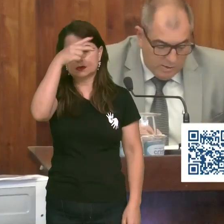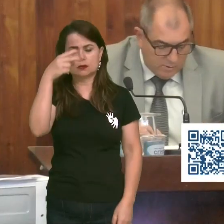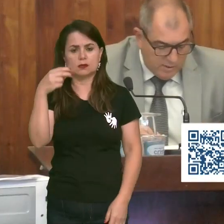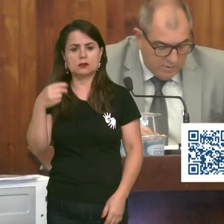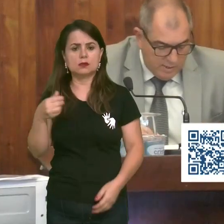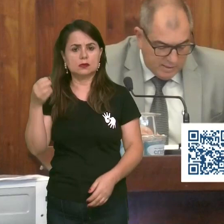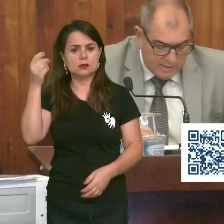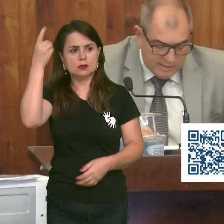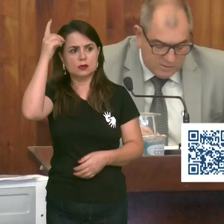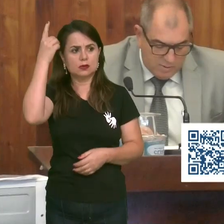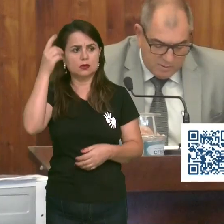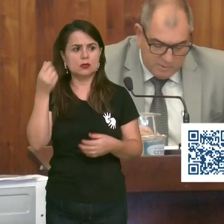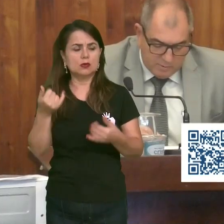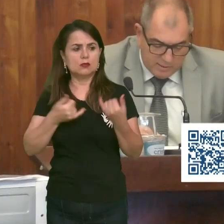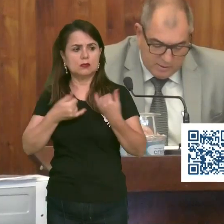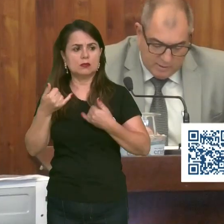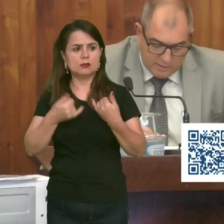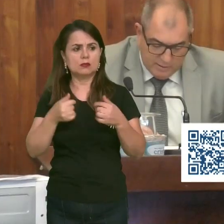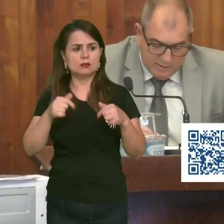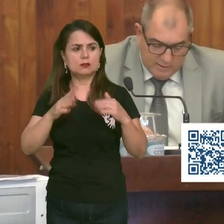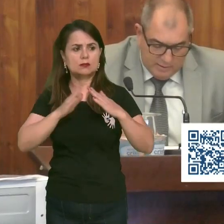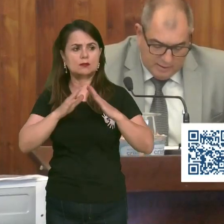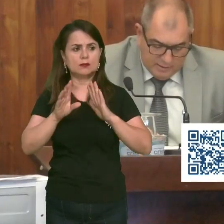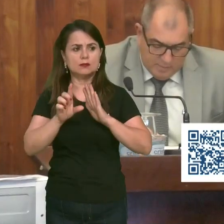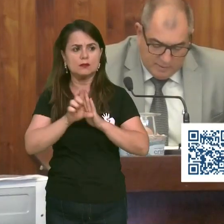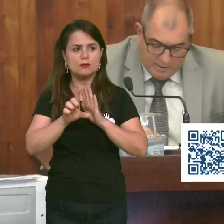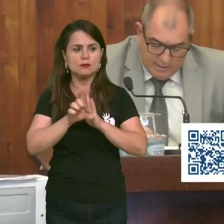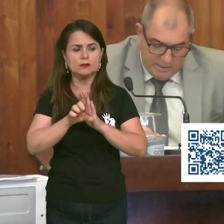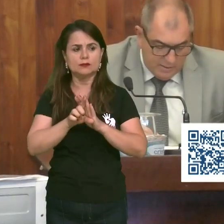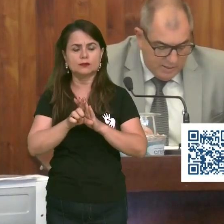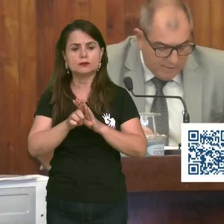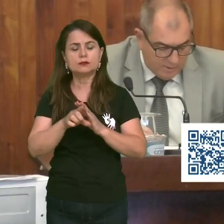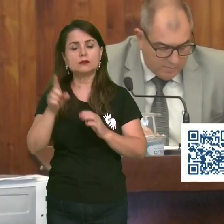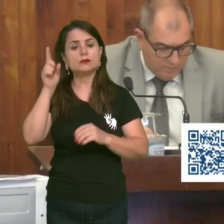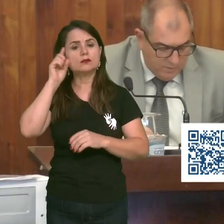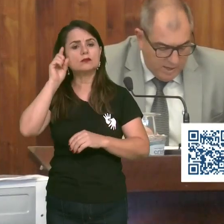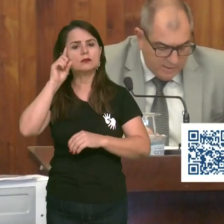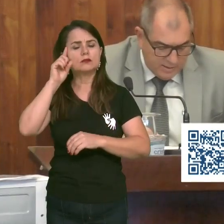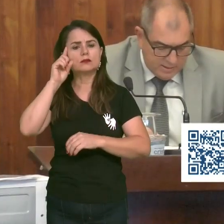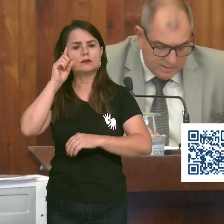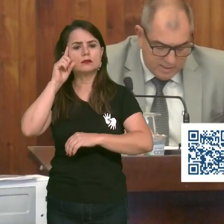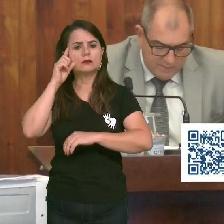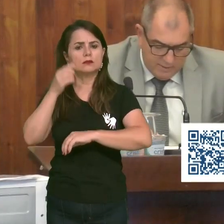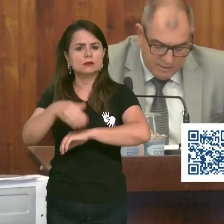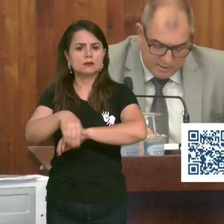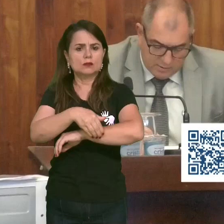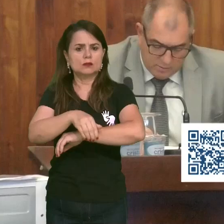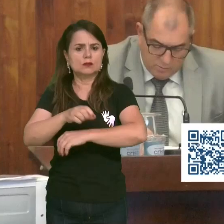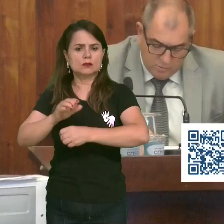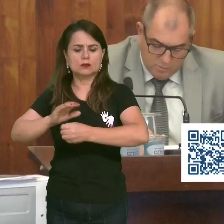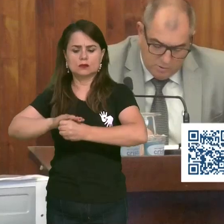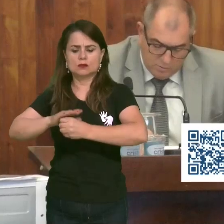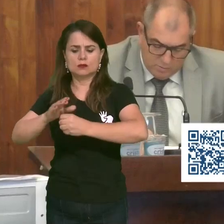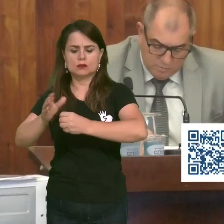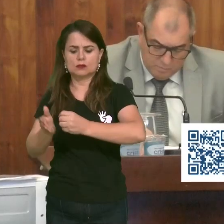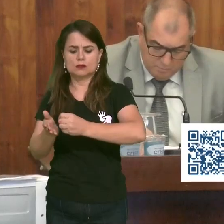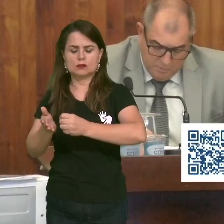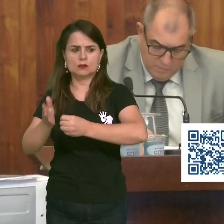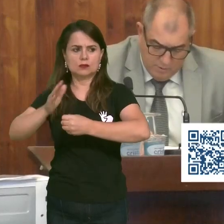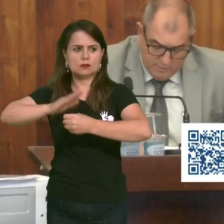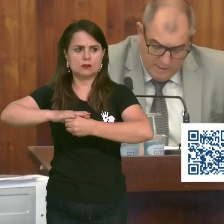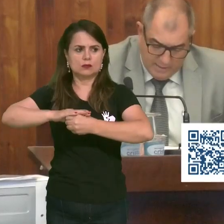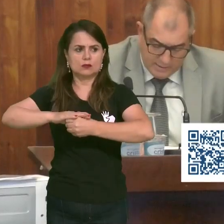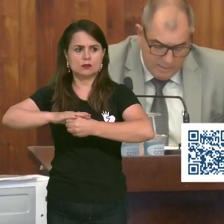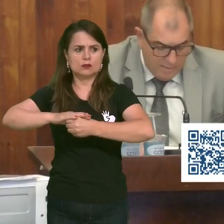quando serão realizadas as obras de manutenção da tampa da galeria de águas pluviais existentes na Avenida Santo Antônio